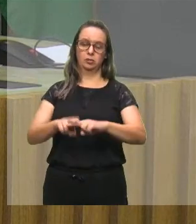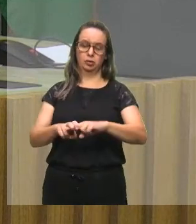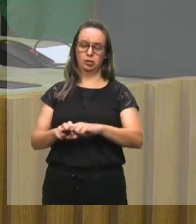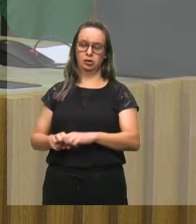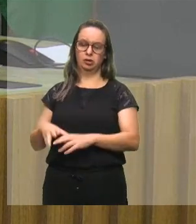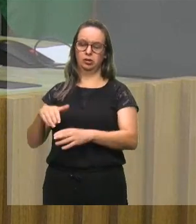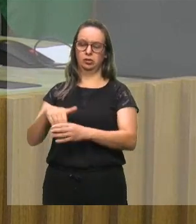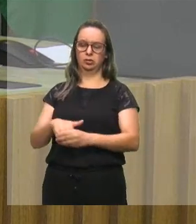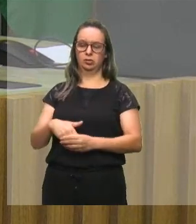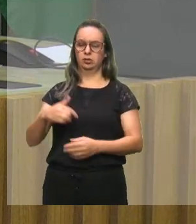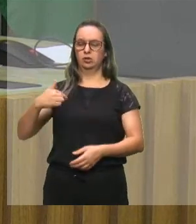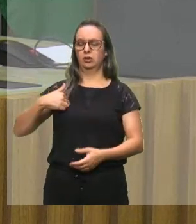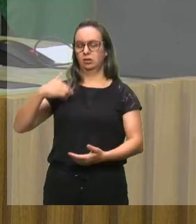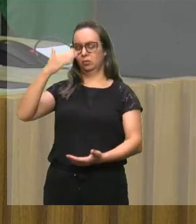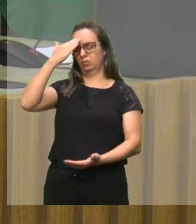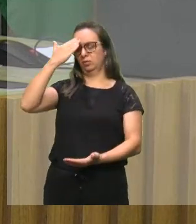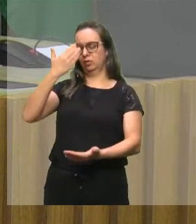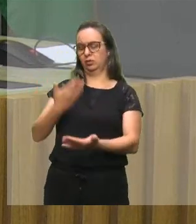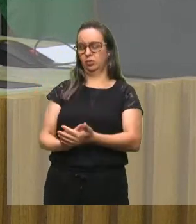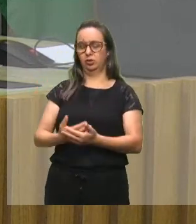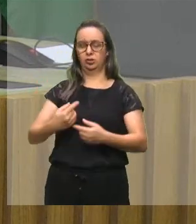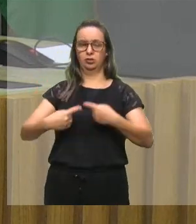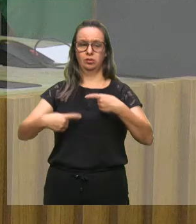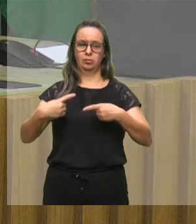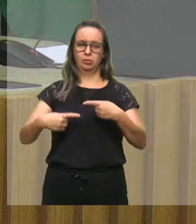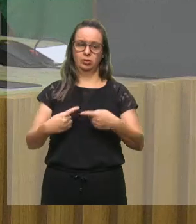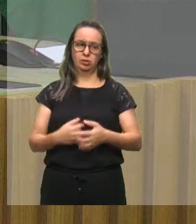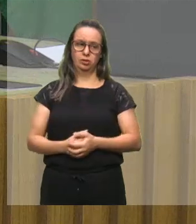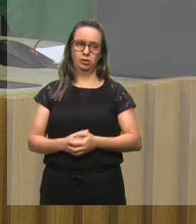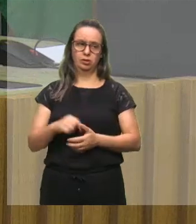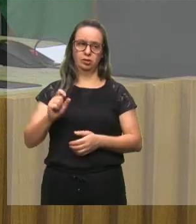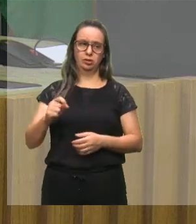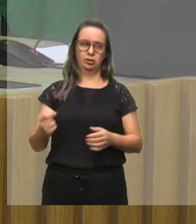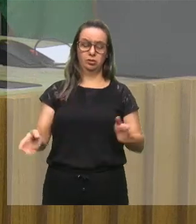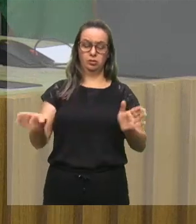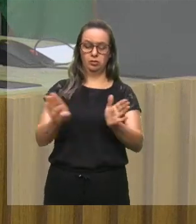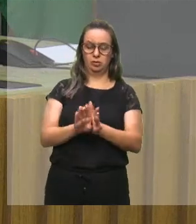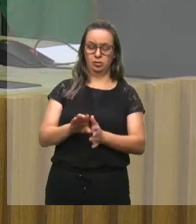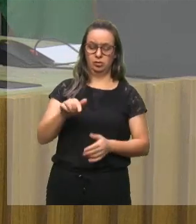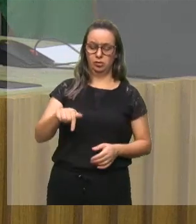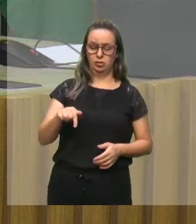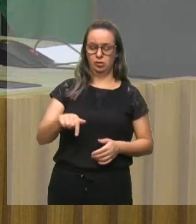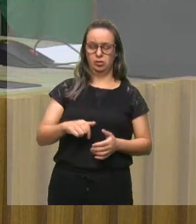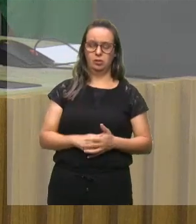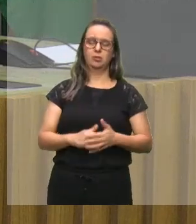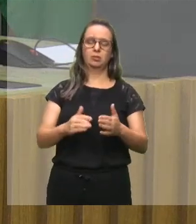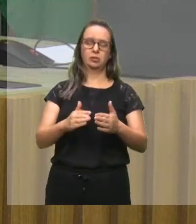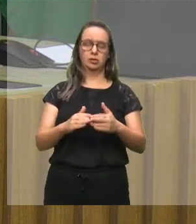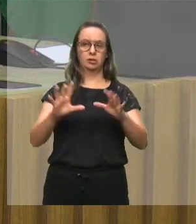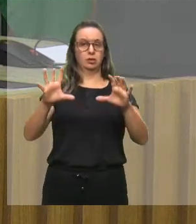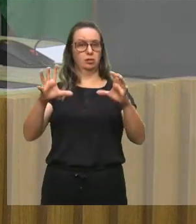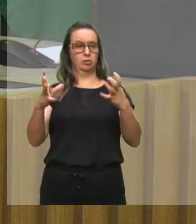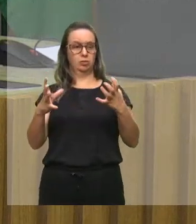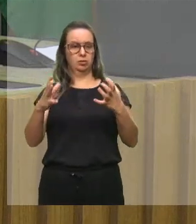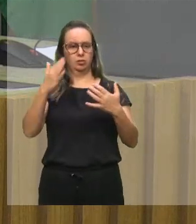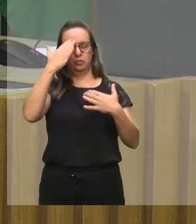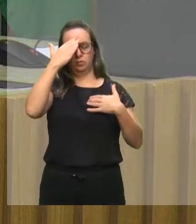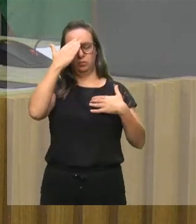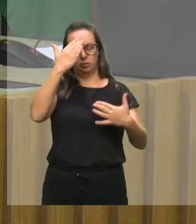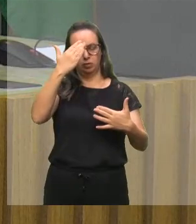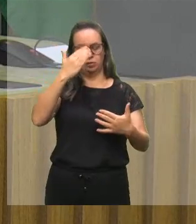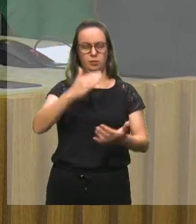porque eu acredito na política e porque eu acredito que, vindo aqui, fazendo o pedido, eu vou ser atendida. Muito obrigada a todos.